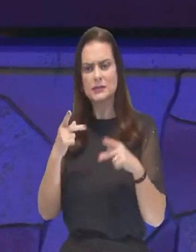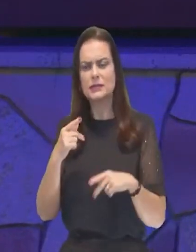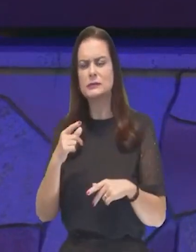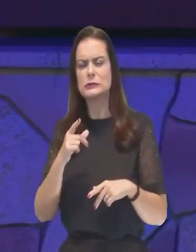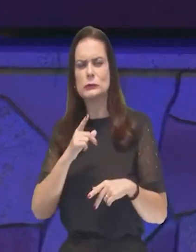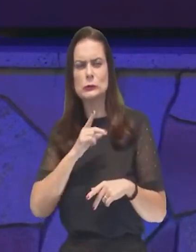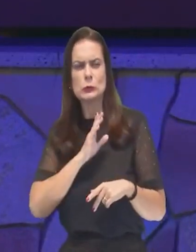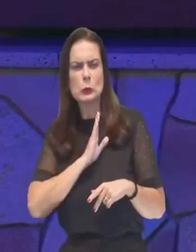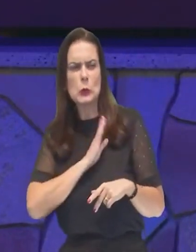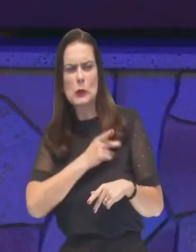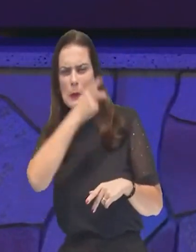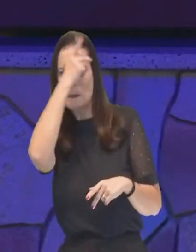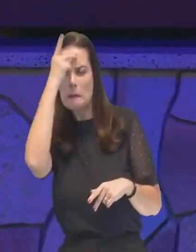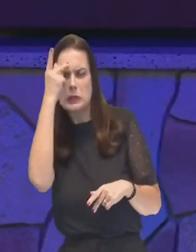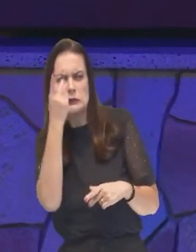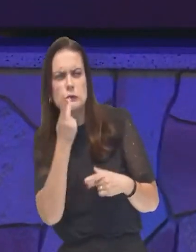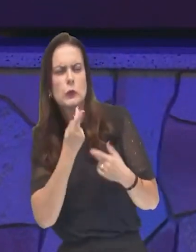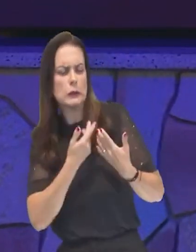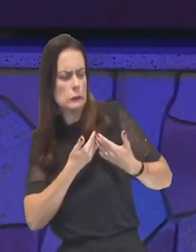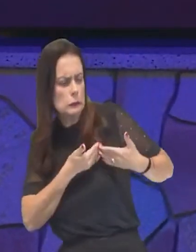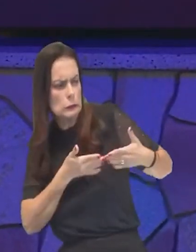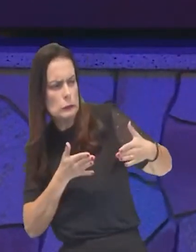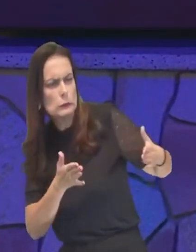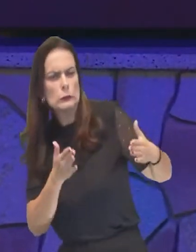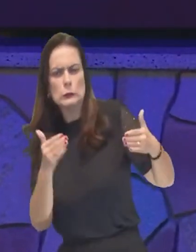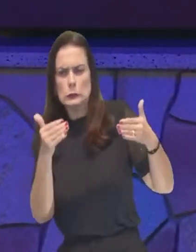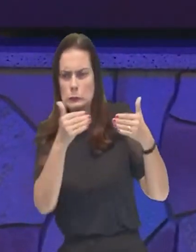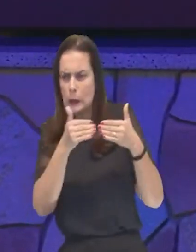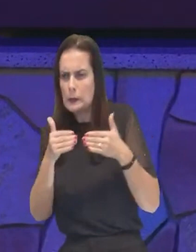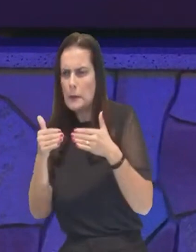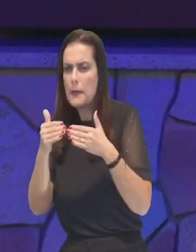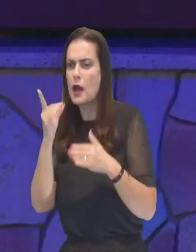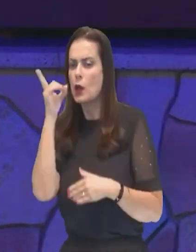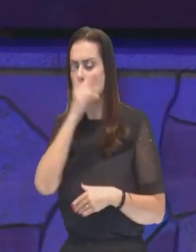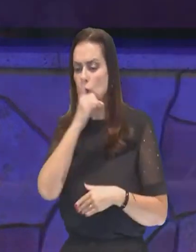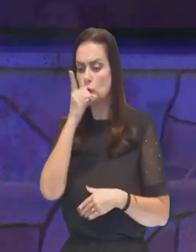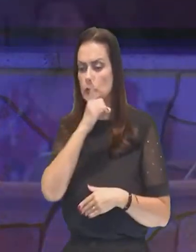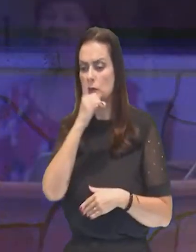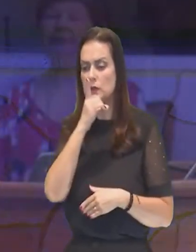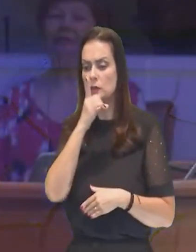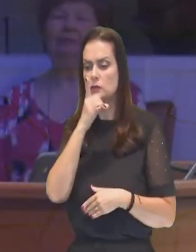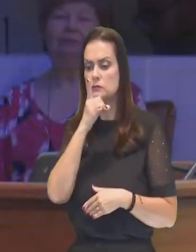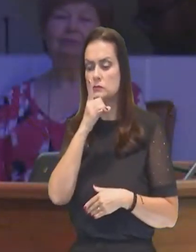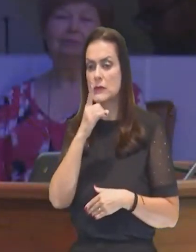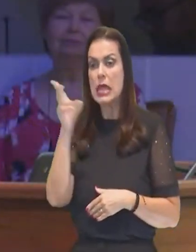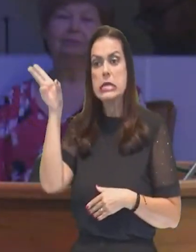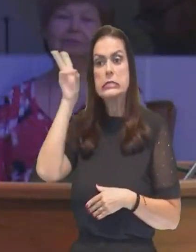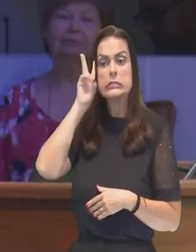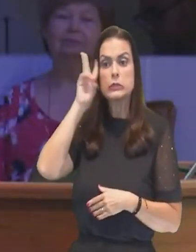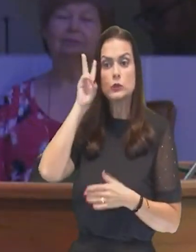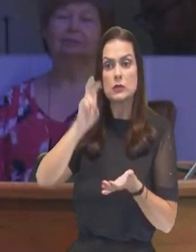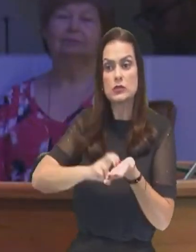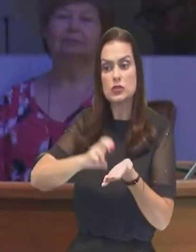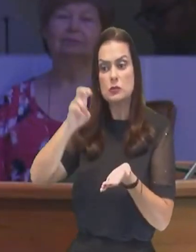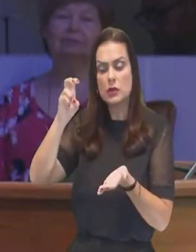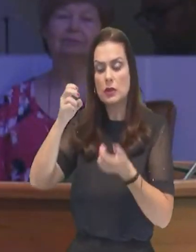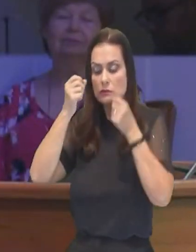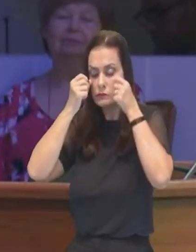nos corações, tocou muito na igreja, no meu coração. Isso foi no domingo. Na segunda-feira pela manhã,